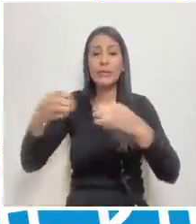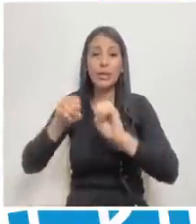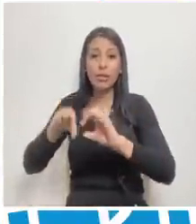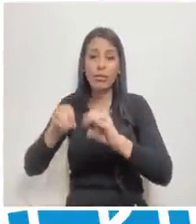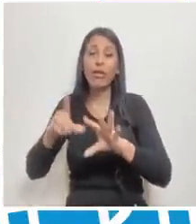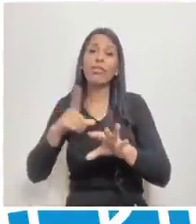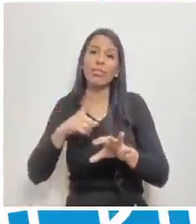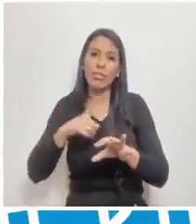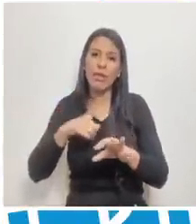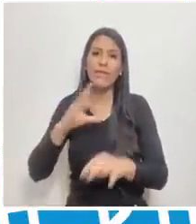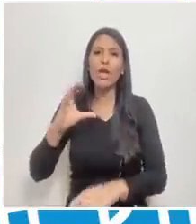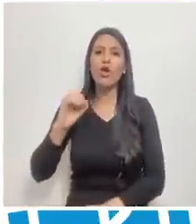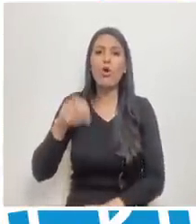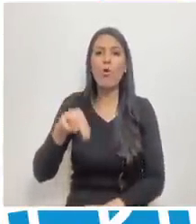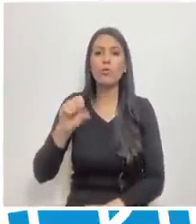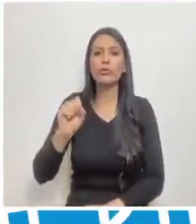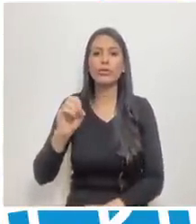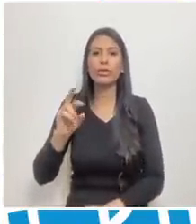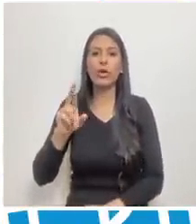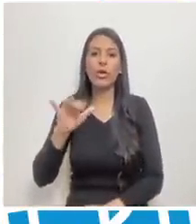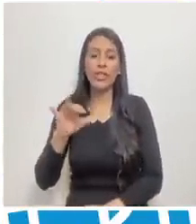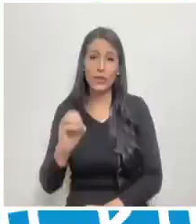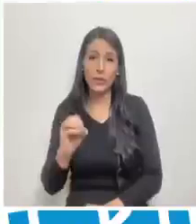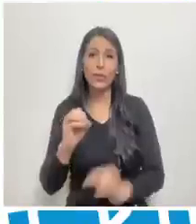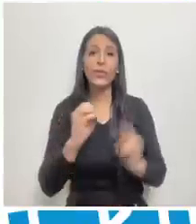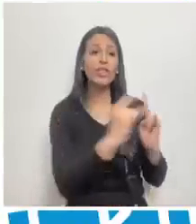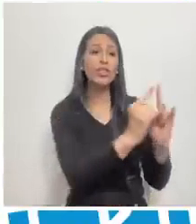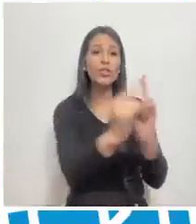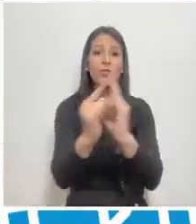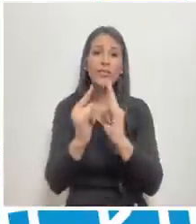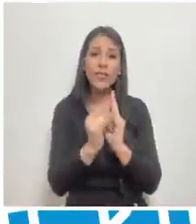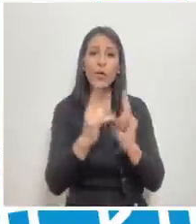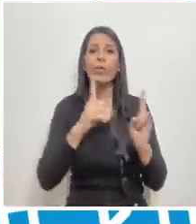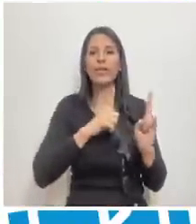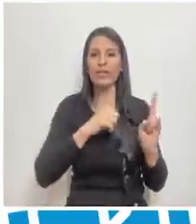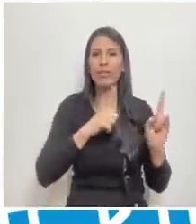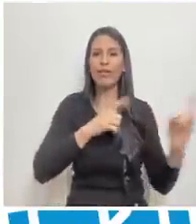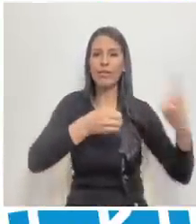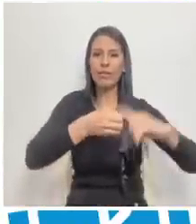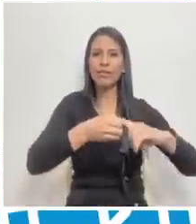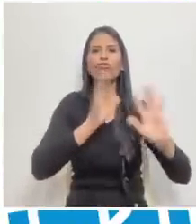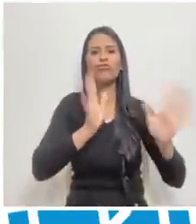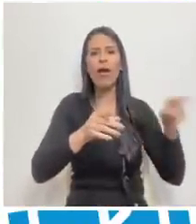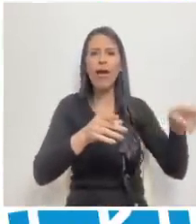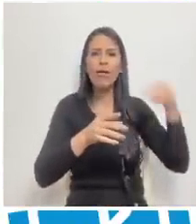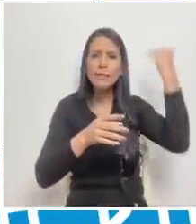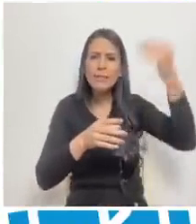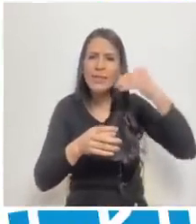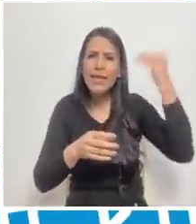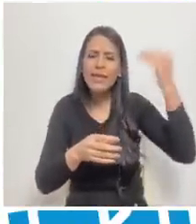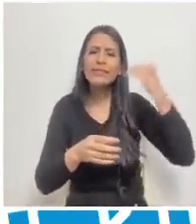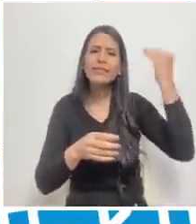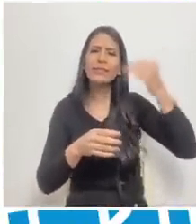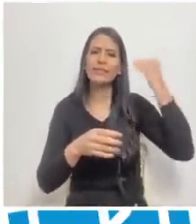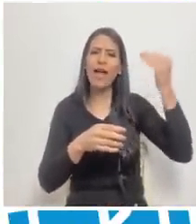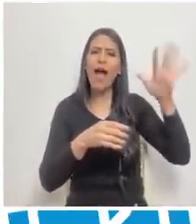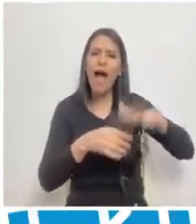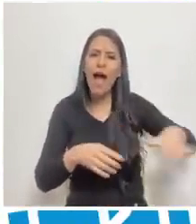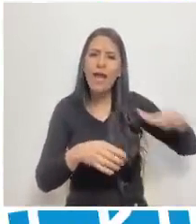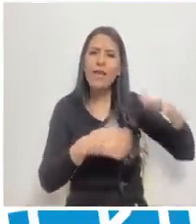de instituições credenciadas que possuem expertise e know-how na área de